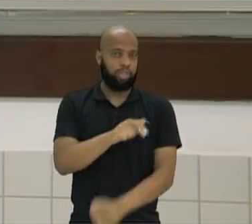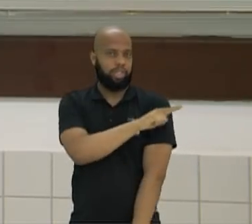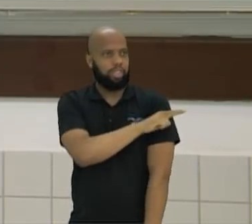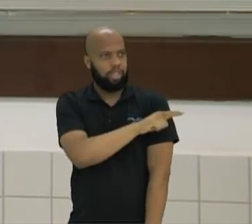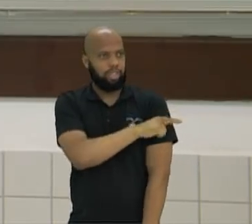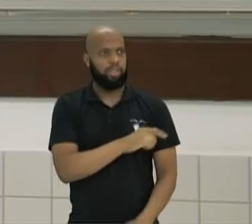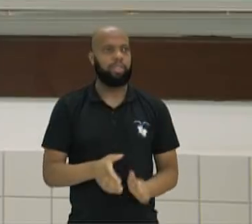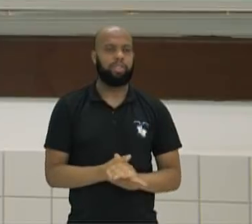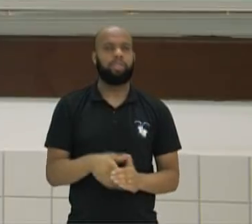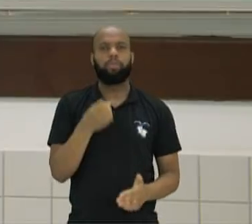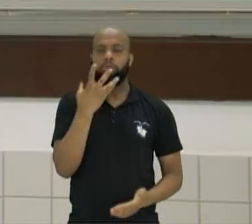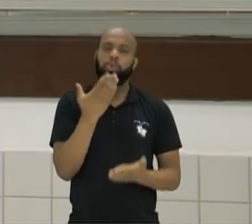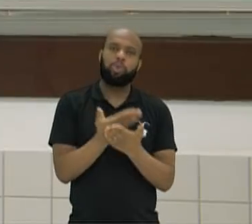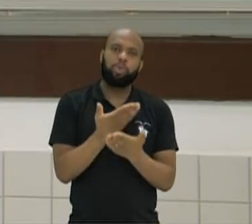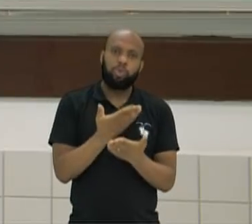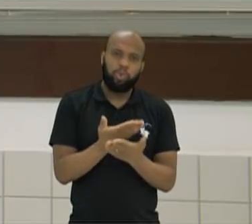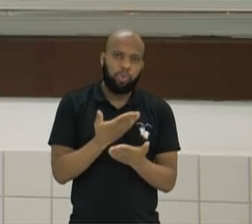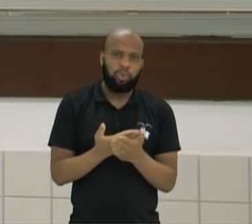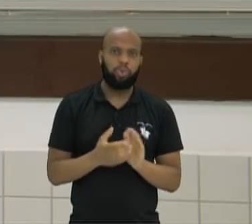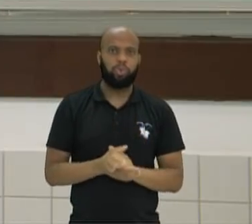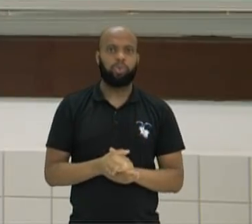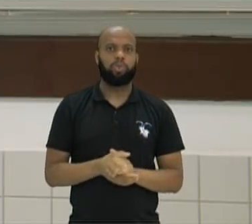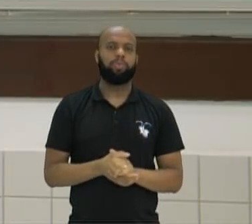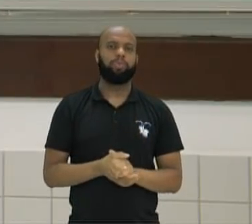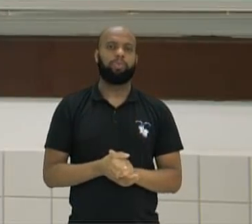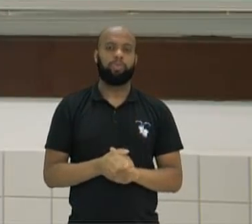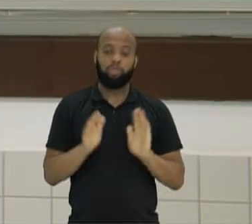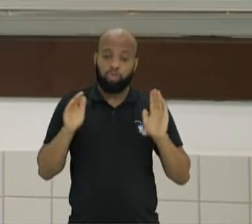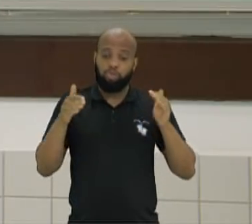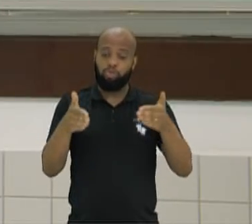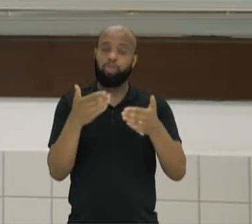ano. Bom estudo a todos vocês, e eu sempre termino a aula dizendo